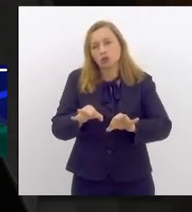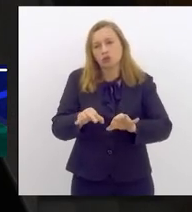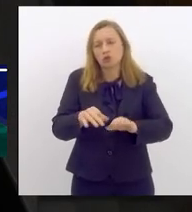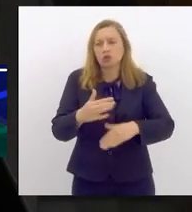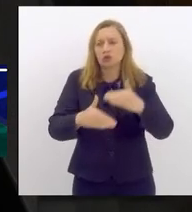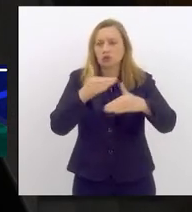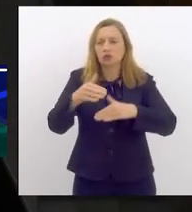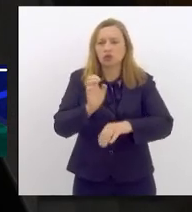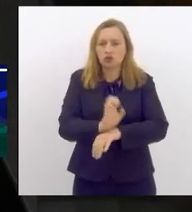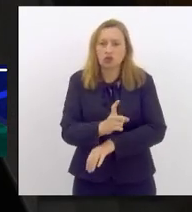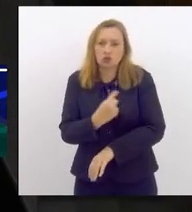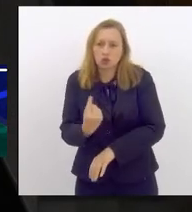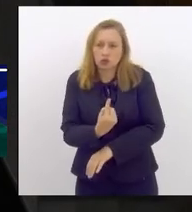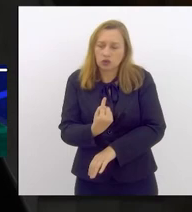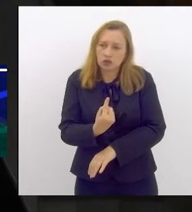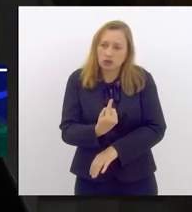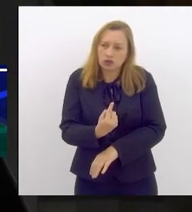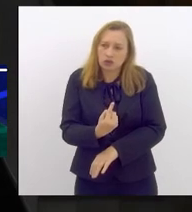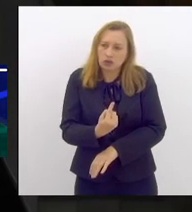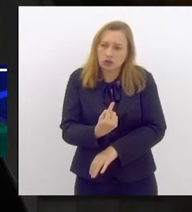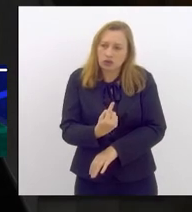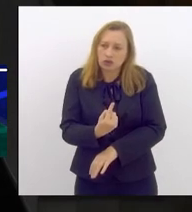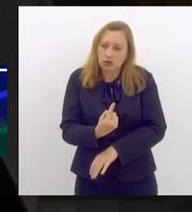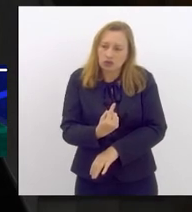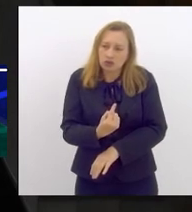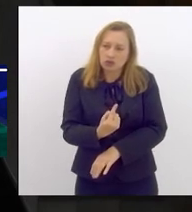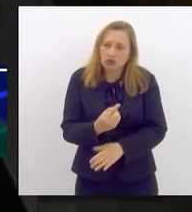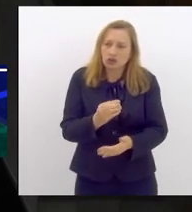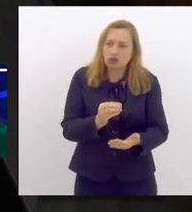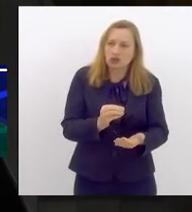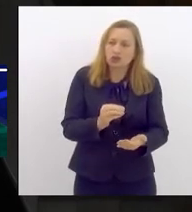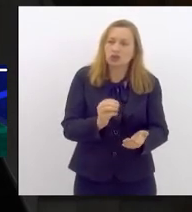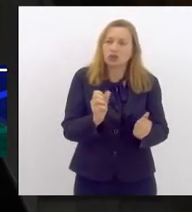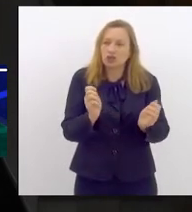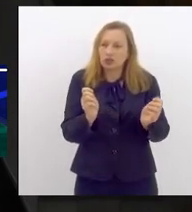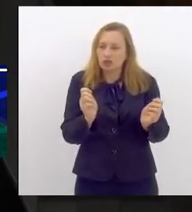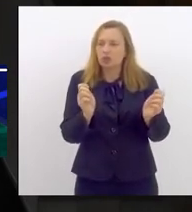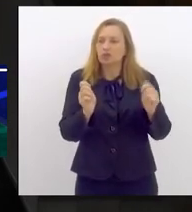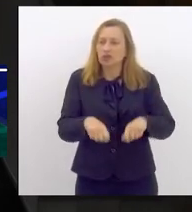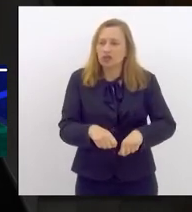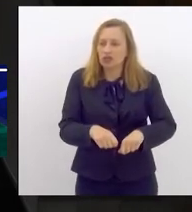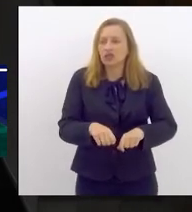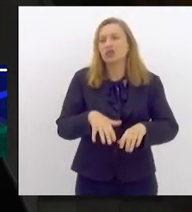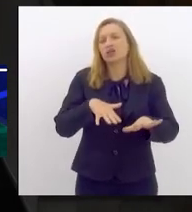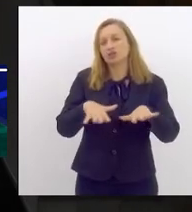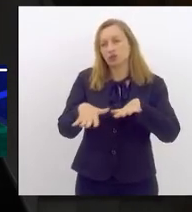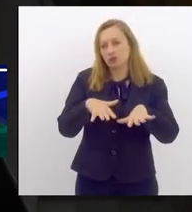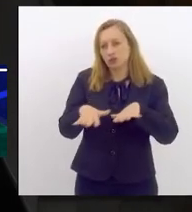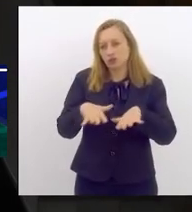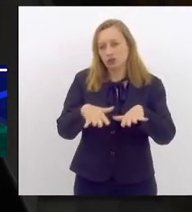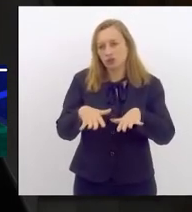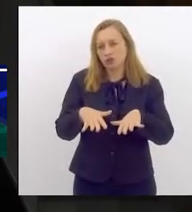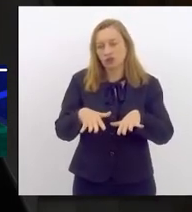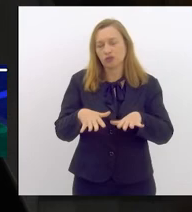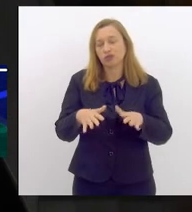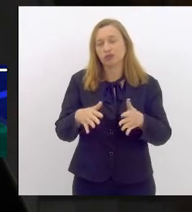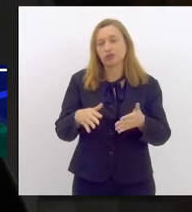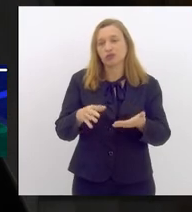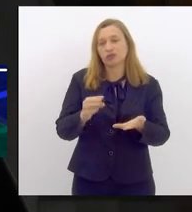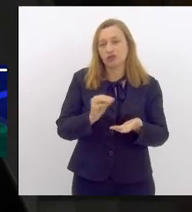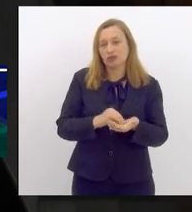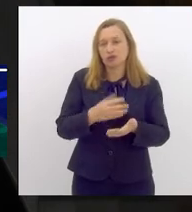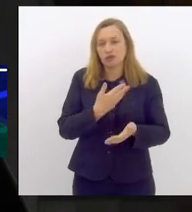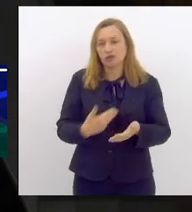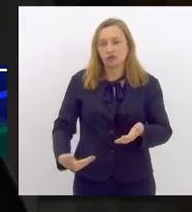de desenvolvimento no nosso estado na ausência na incompetência e na imobilidade do atual governo